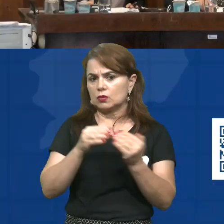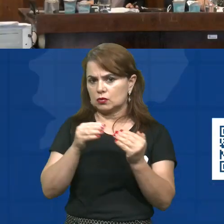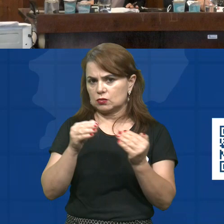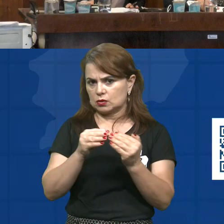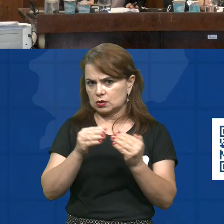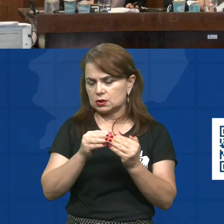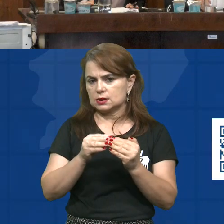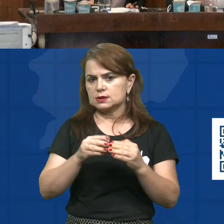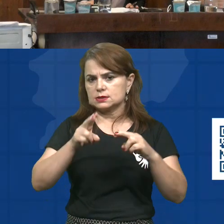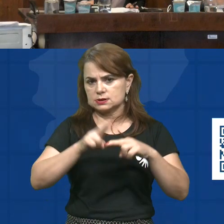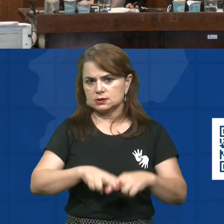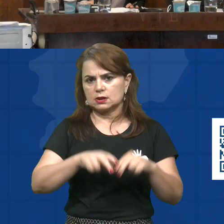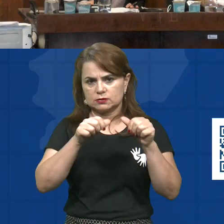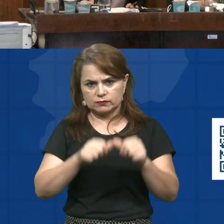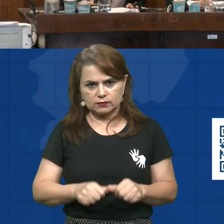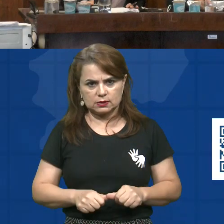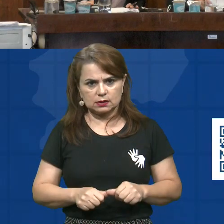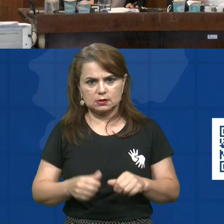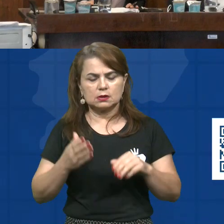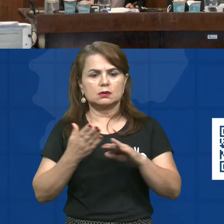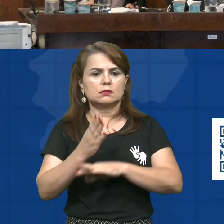se encontram. Aprovado.